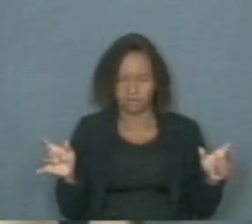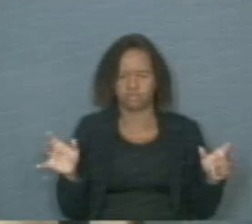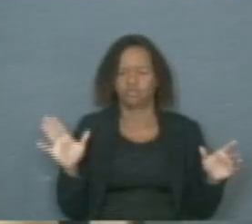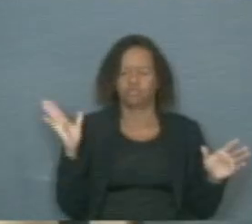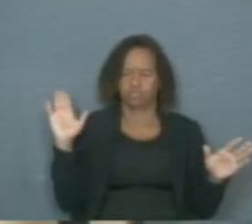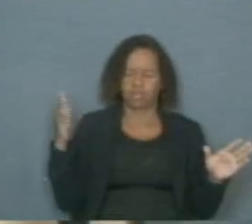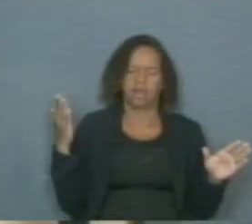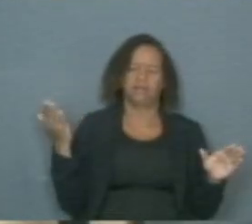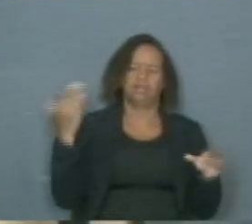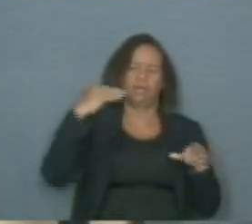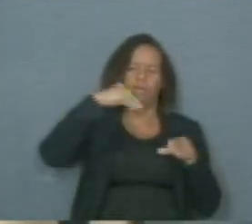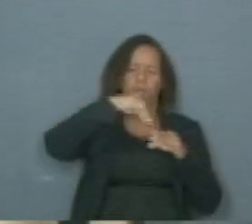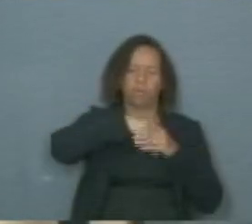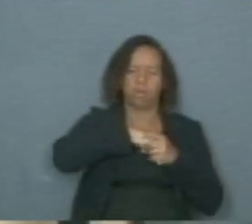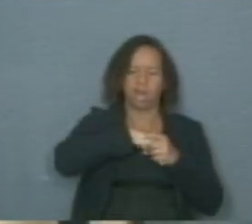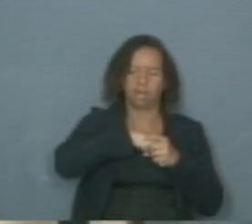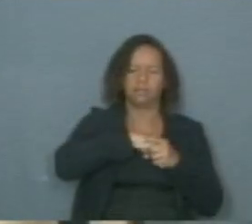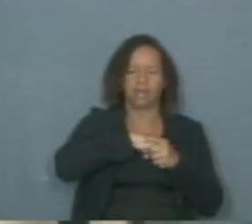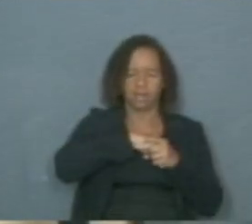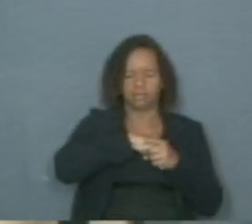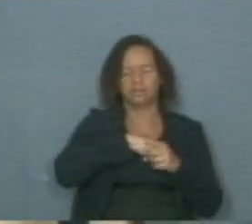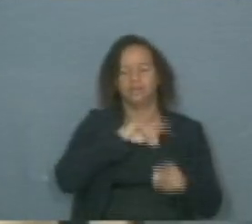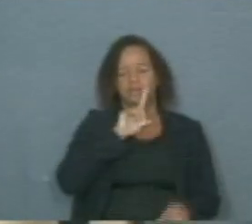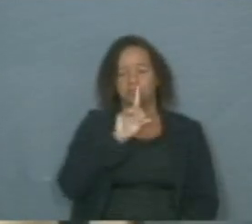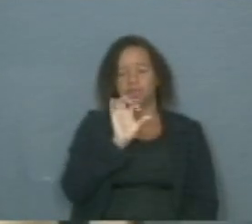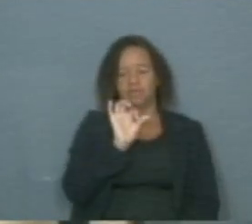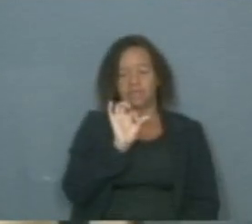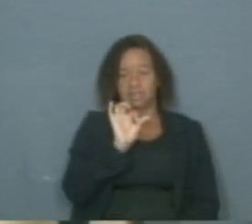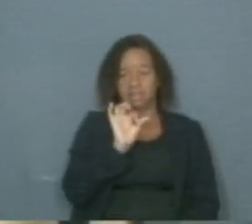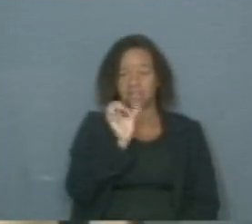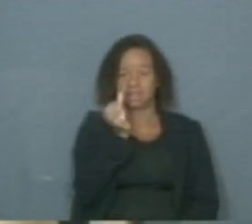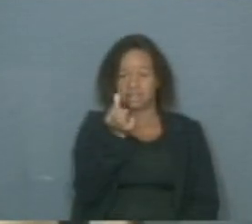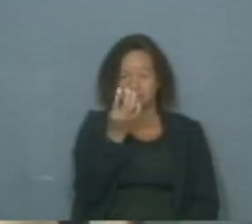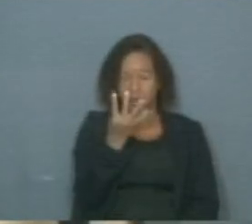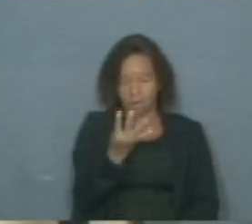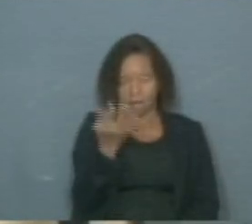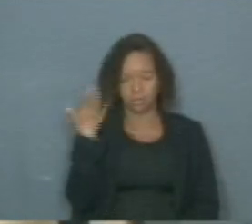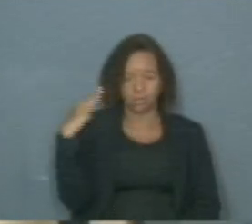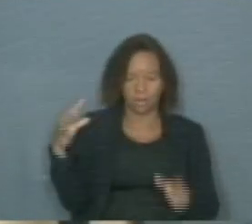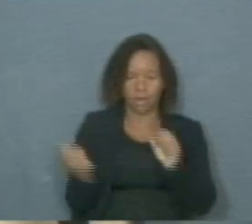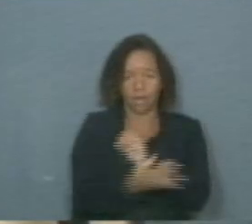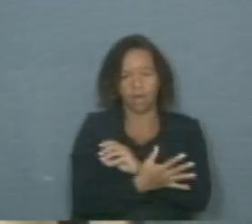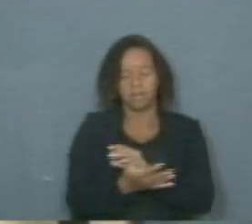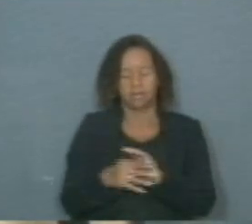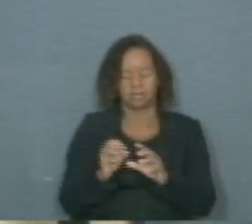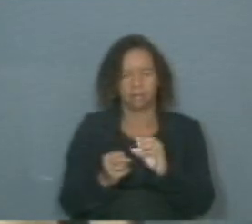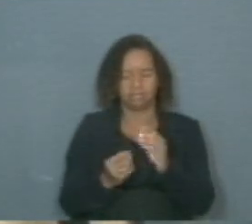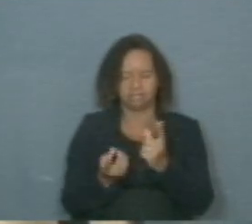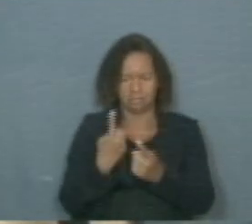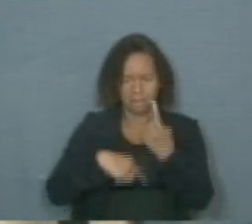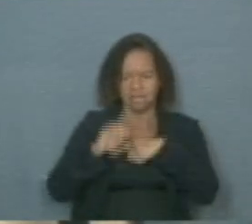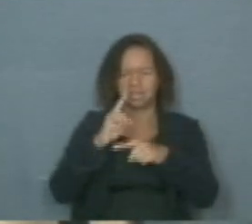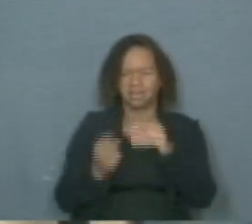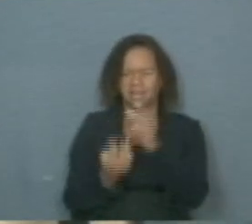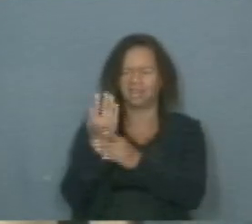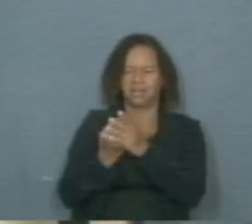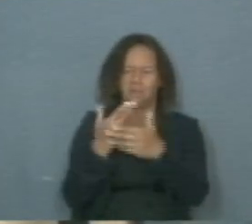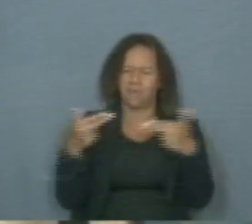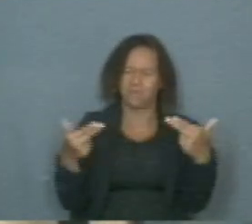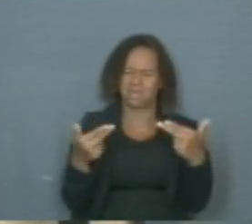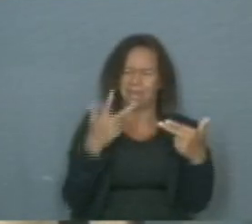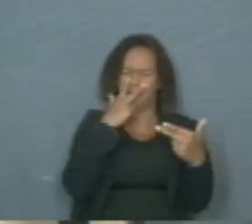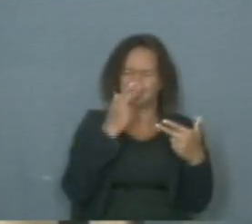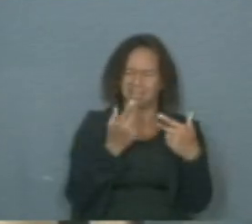estava escondido desde a época do golpe de 64 e agora está aparecendo e está recriando uma coisa que querem voltar